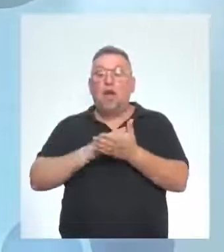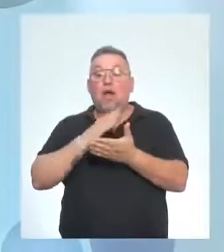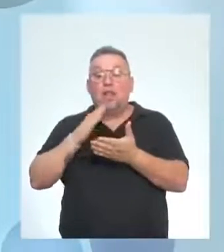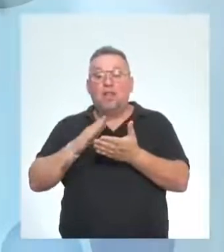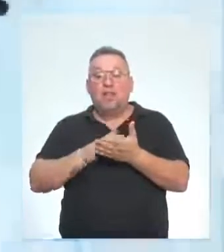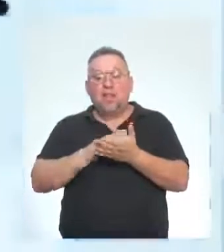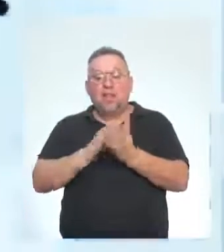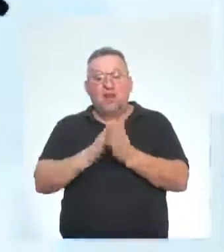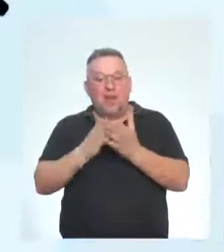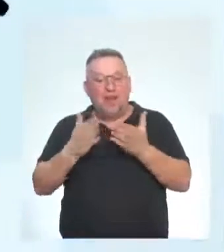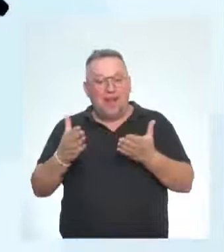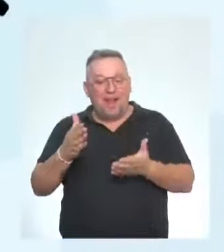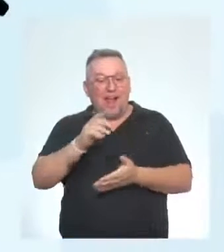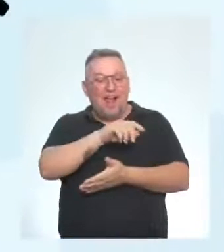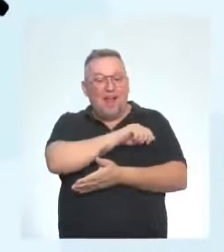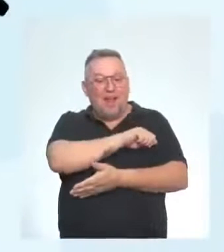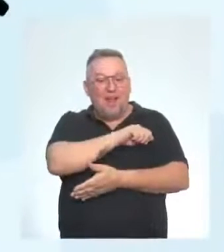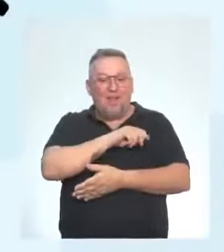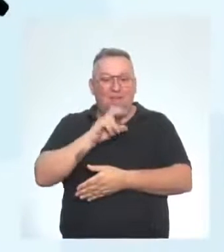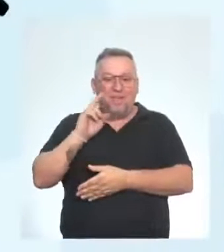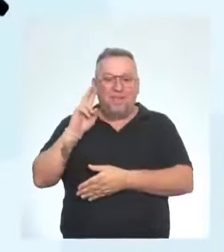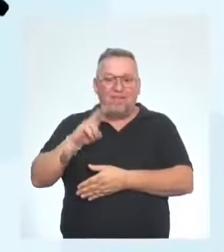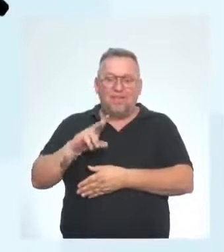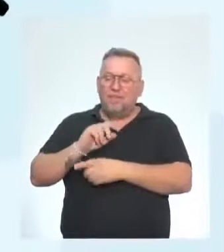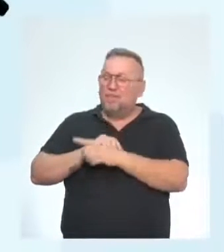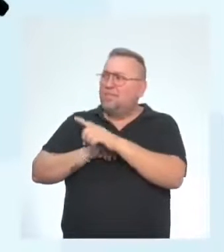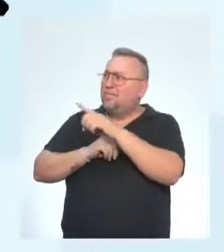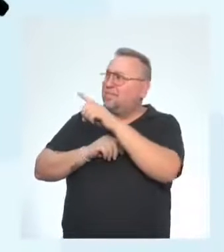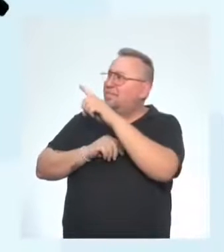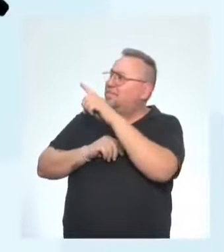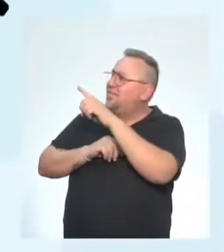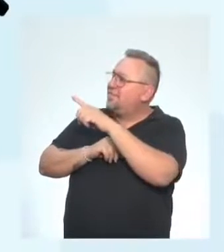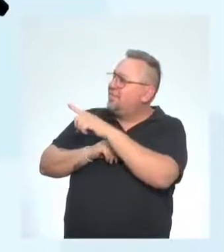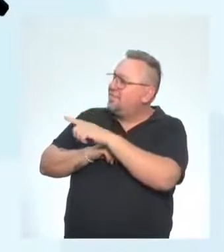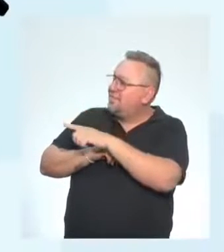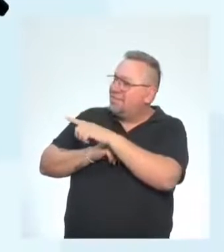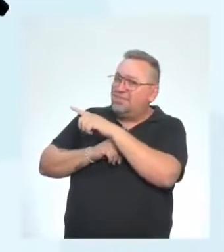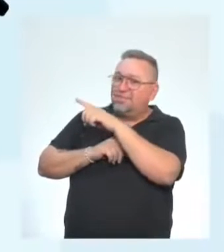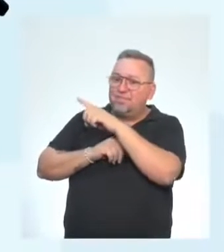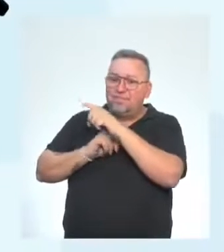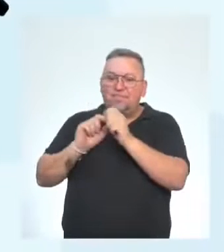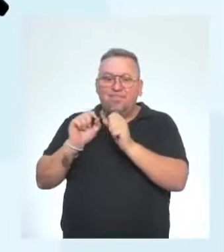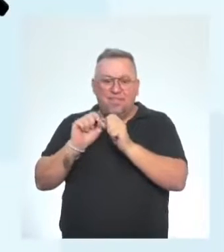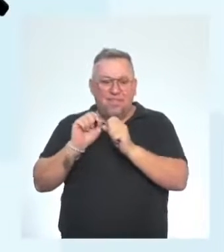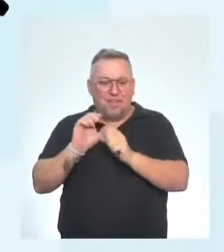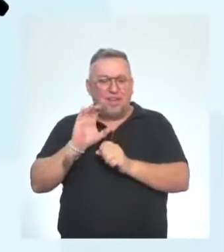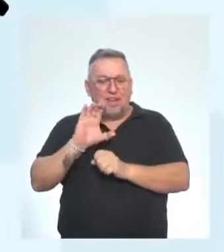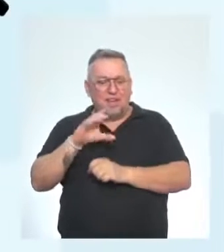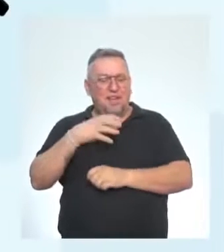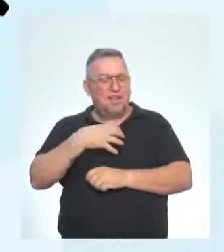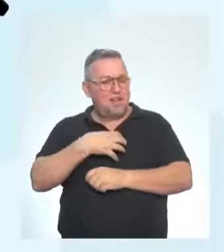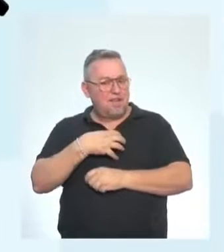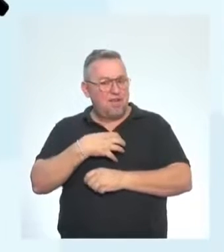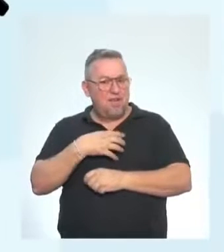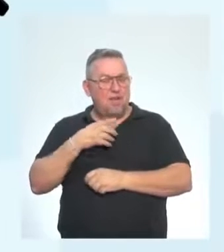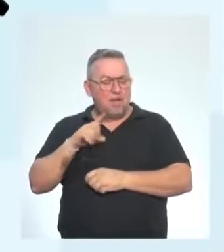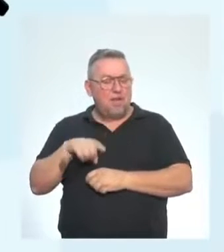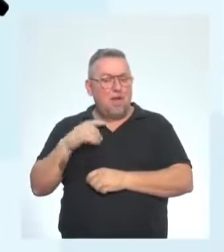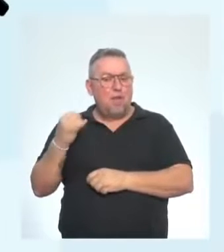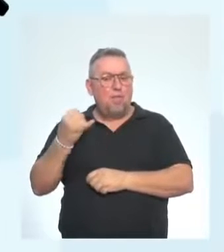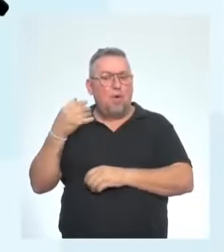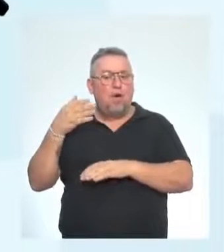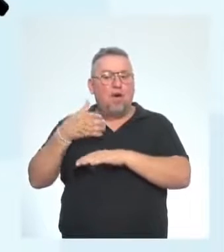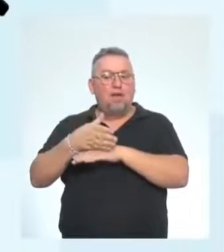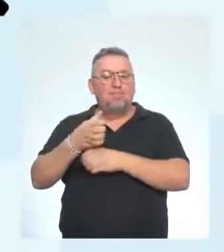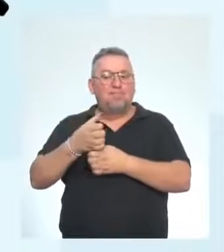é que a gente vai fazer então? Aí a gente vai trocar conhecimento, refletir, resolver atividades e, claro, muito importante, interagir,